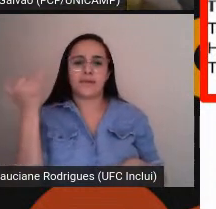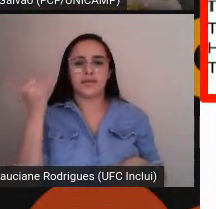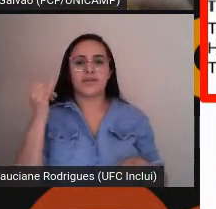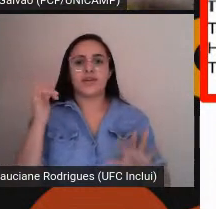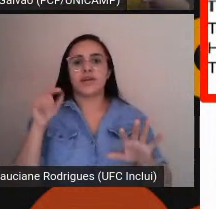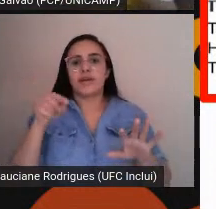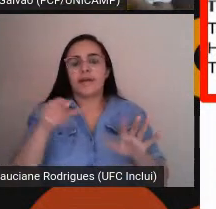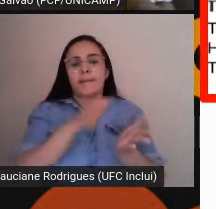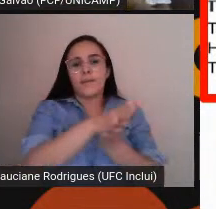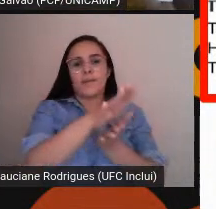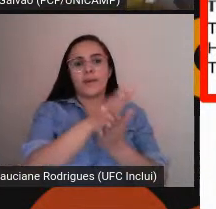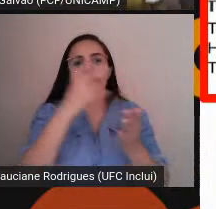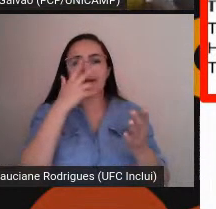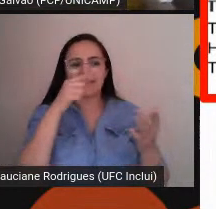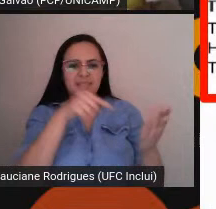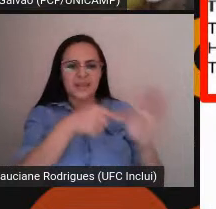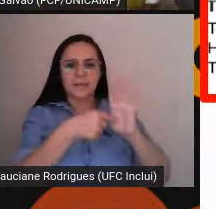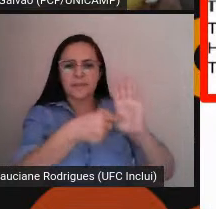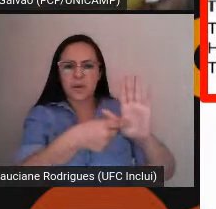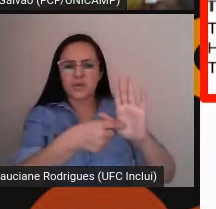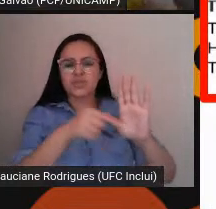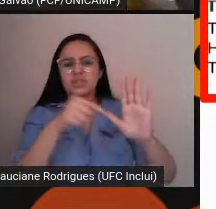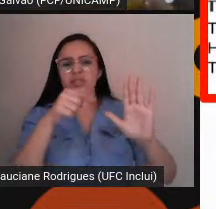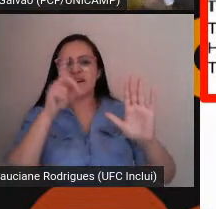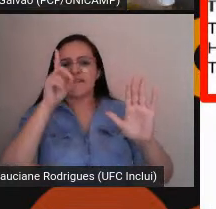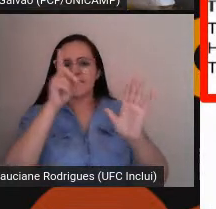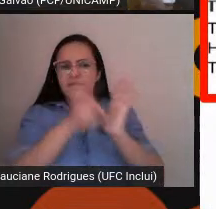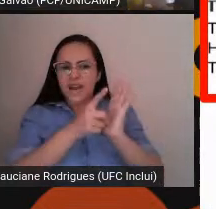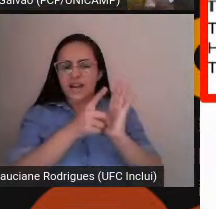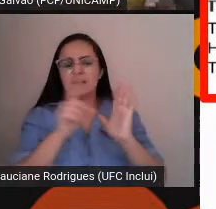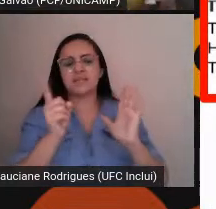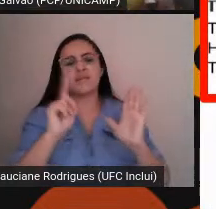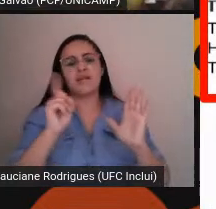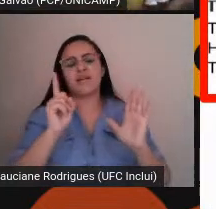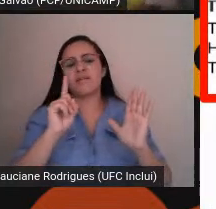pode simplesmente estar deturpado por questão de